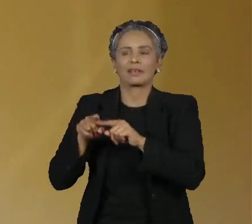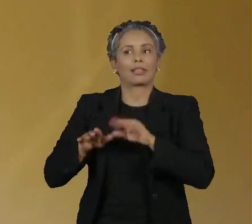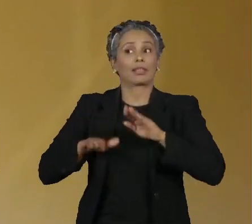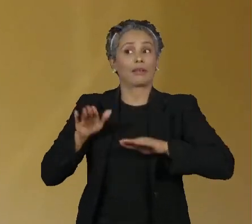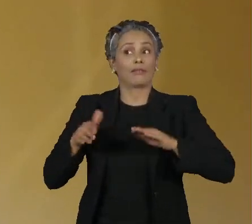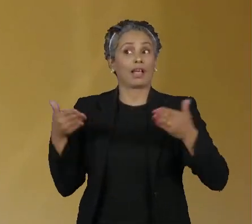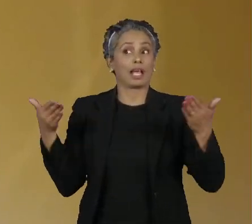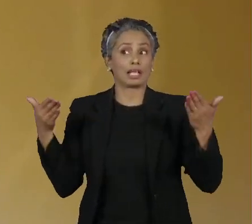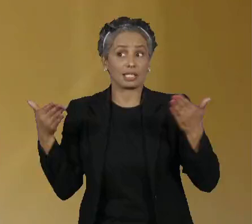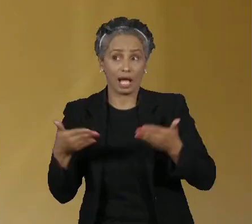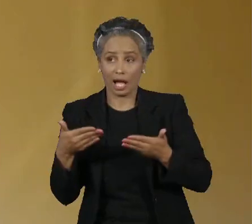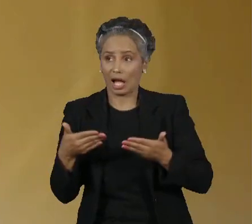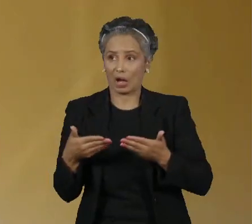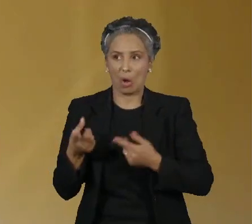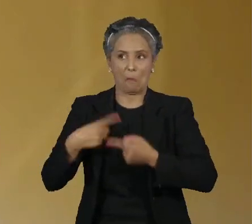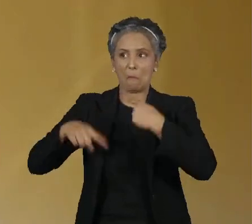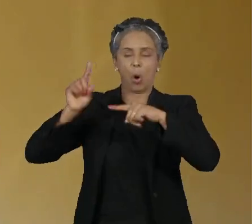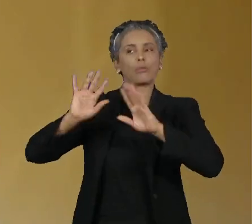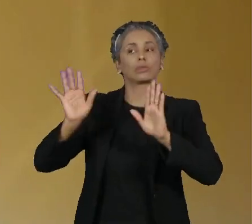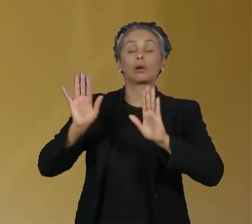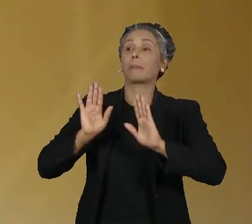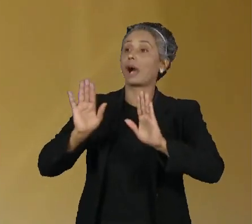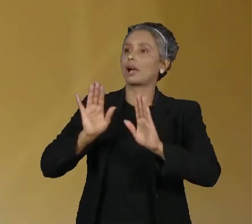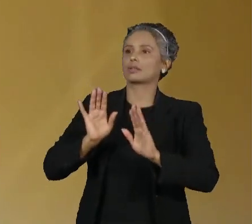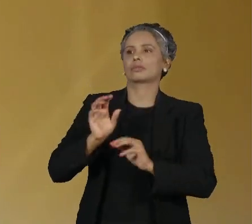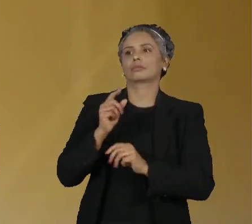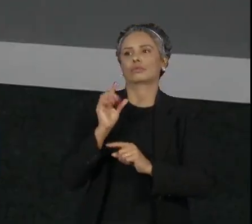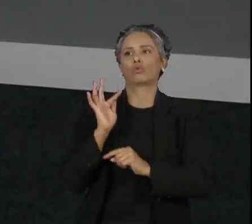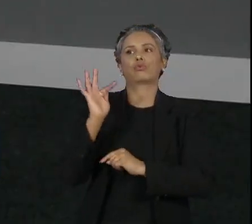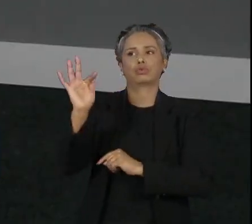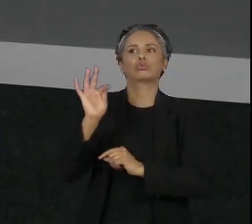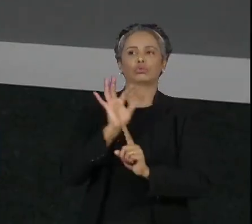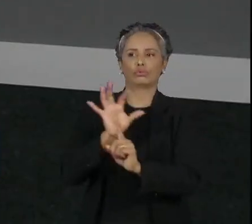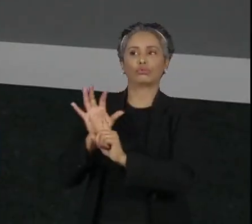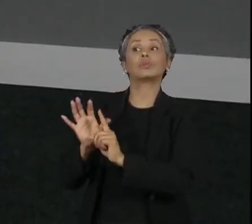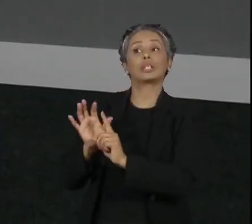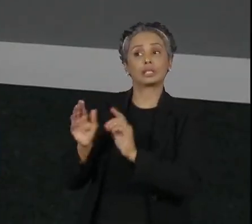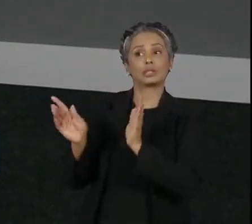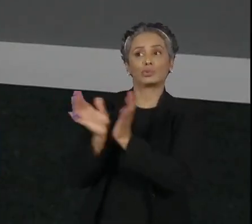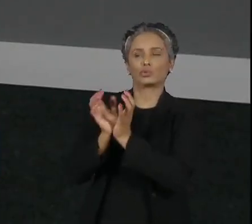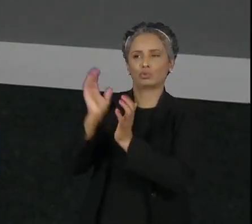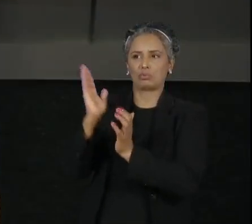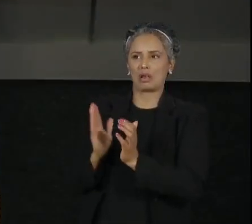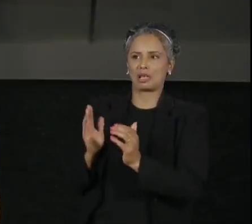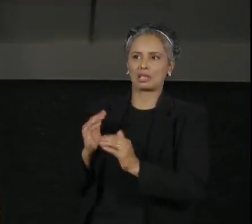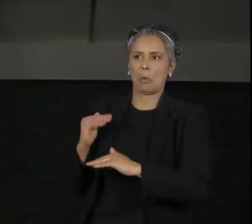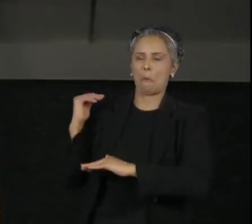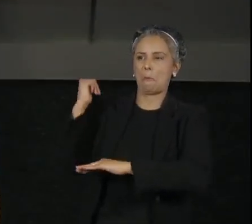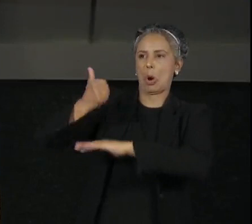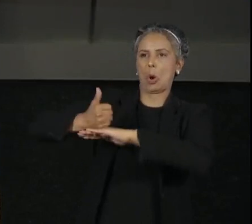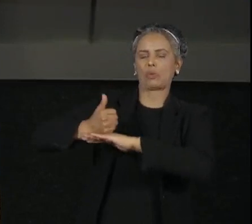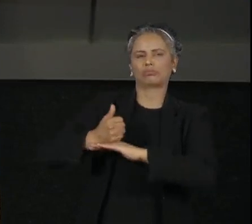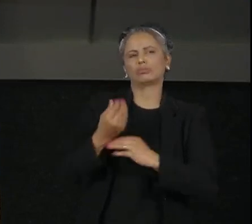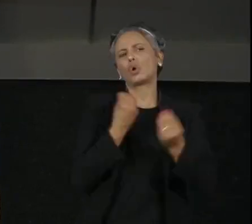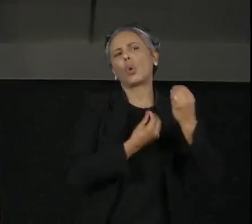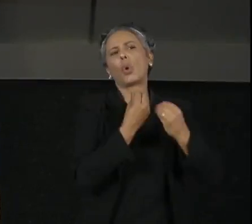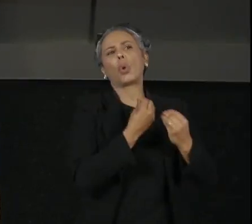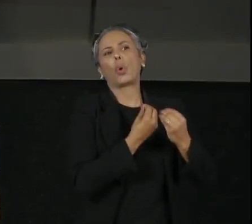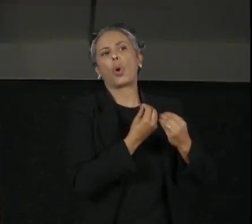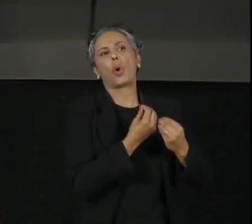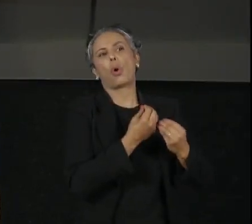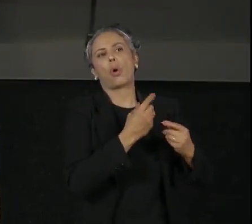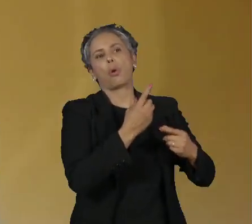agora, mas para o futuro vai refletir bastante na seleção brasileira. Para onde a gente precisa avançar? Eu acredito que a